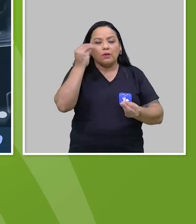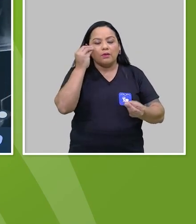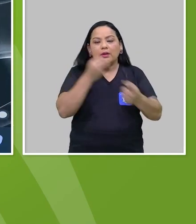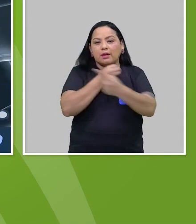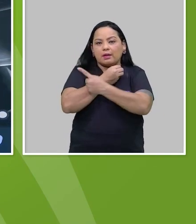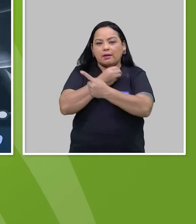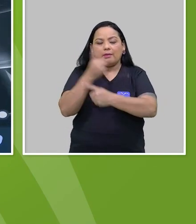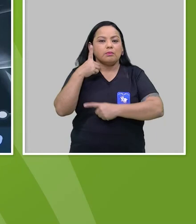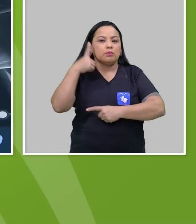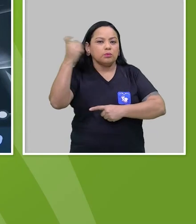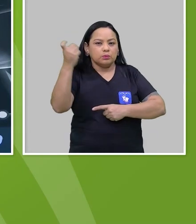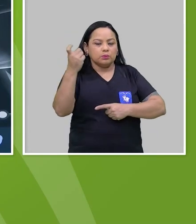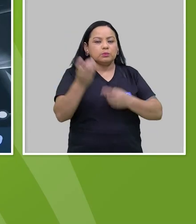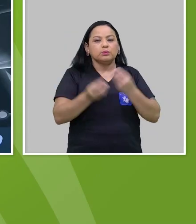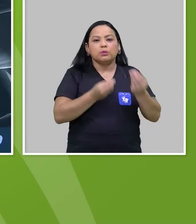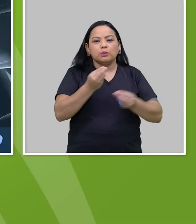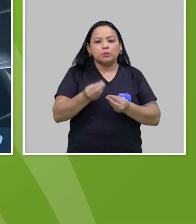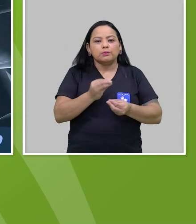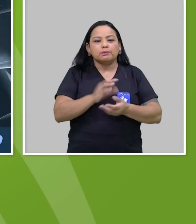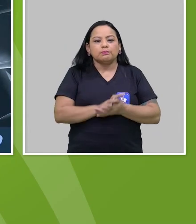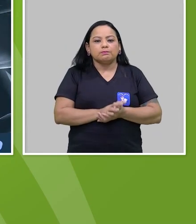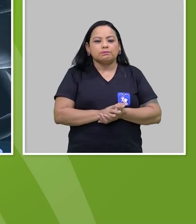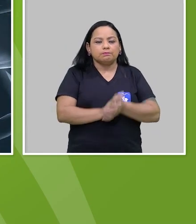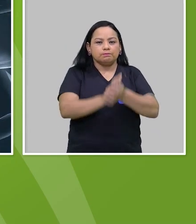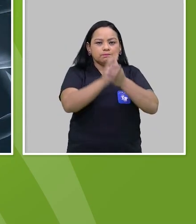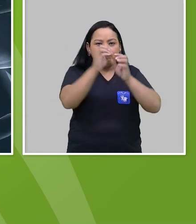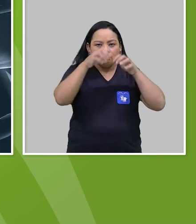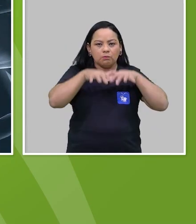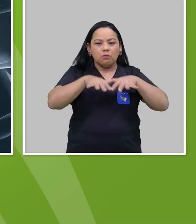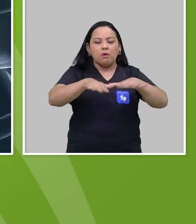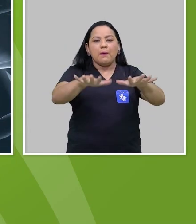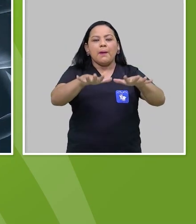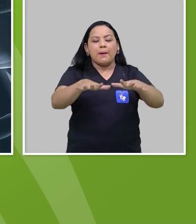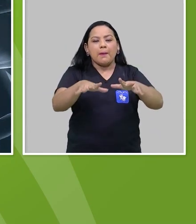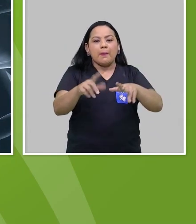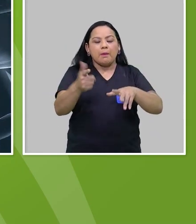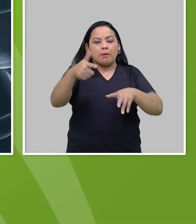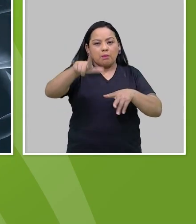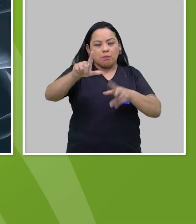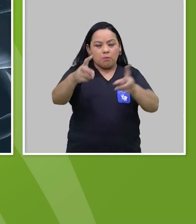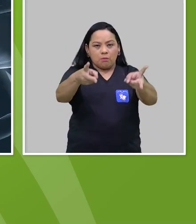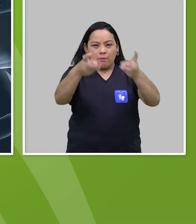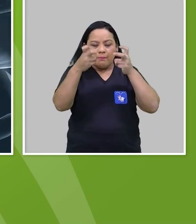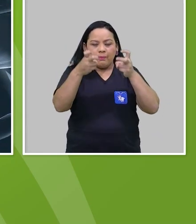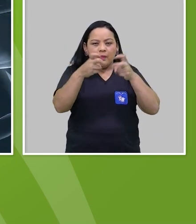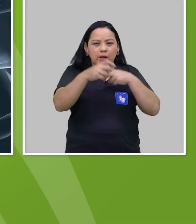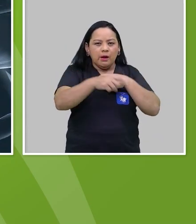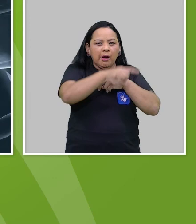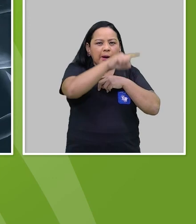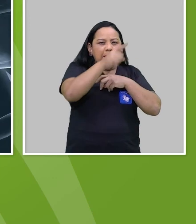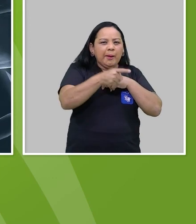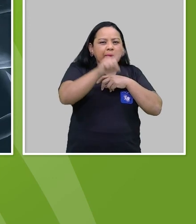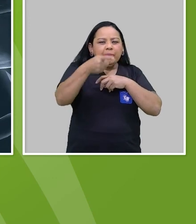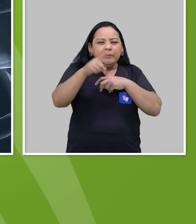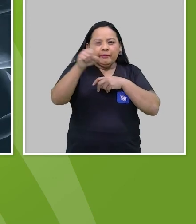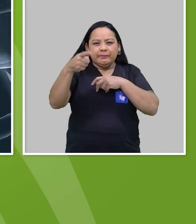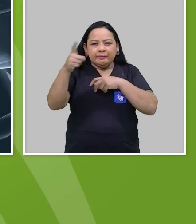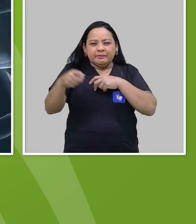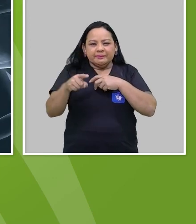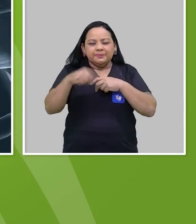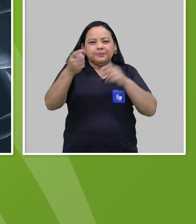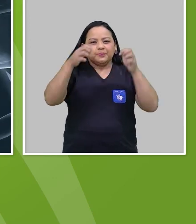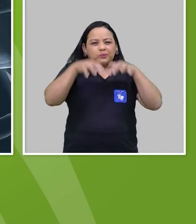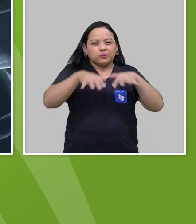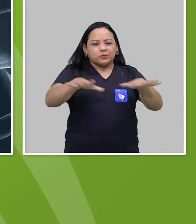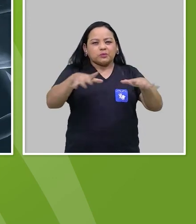esse som, ele vai ser transmitido, ele vai ser captado, e essa onda mecânica vai ser transmitida aqui,